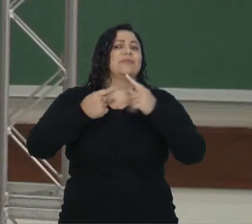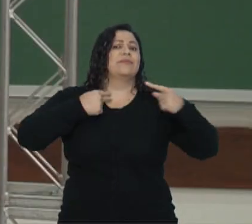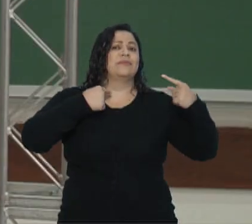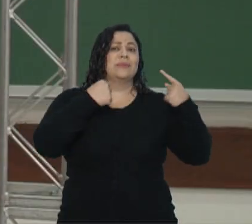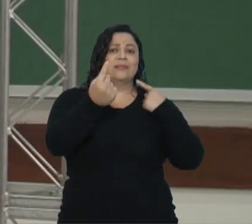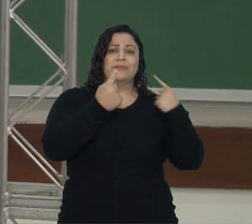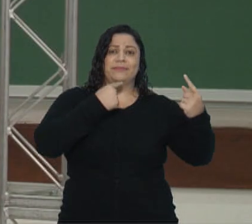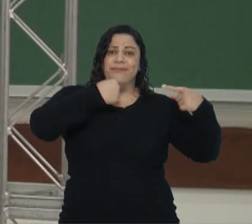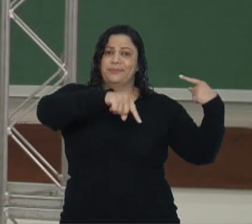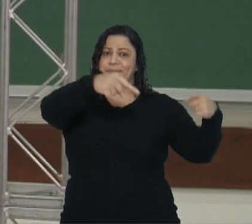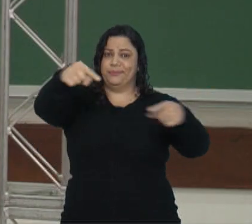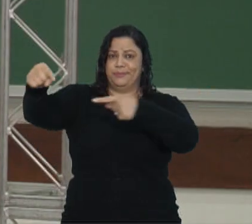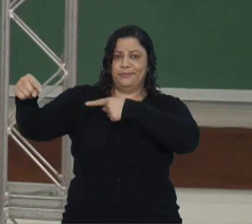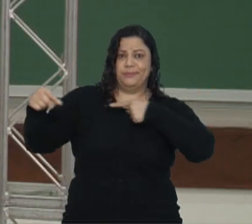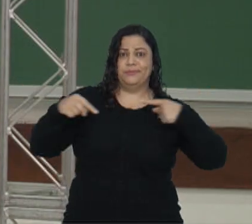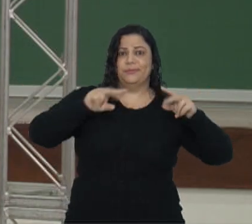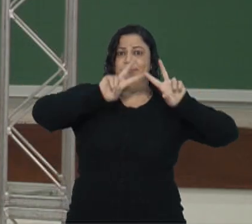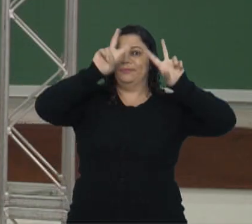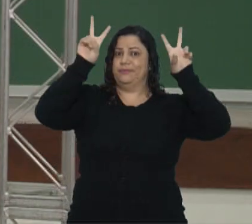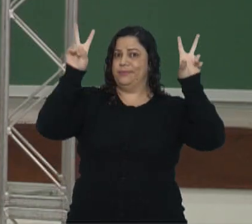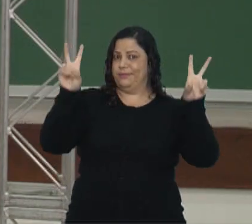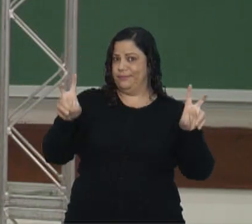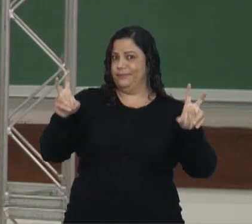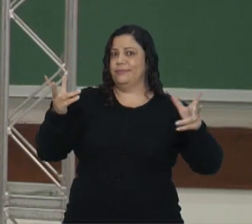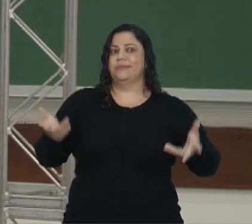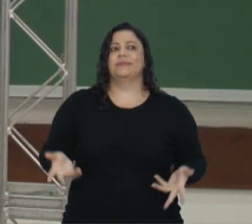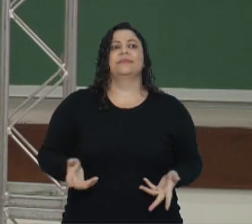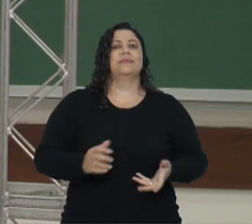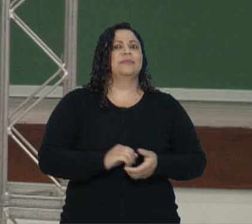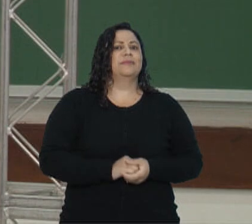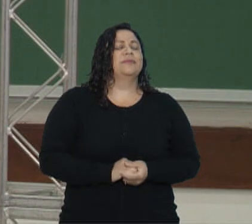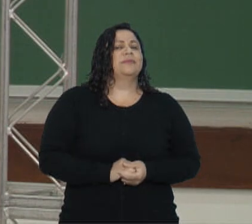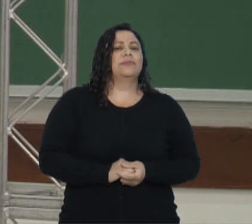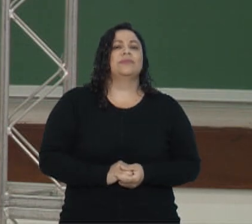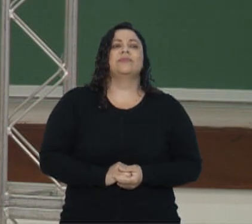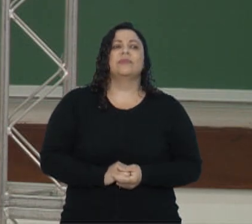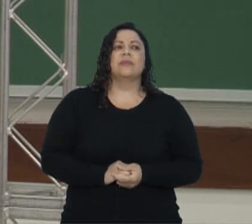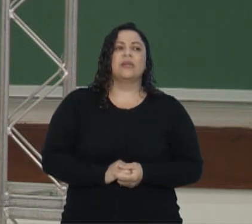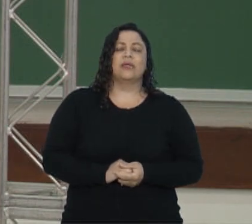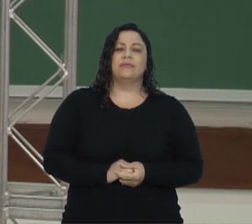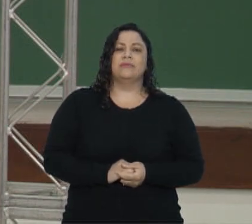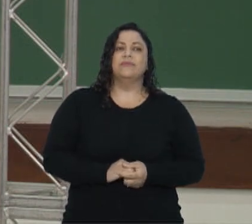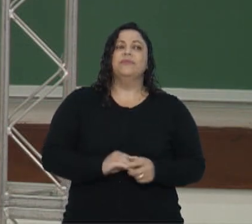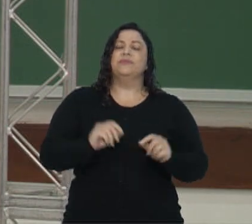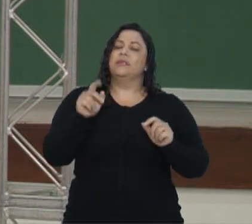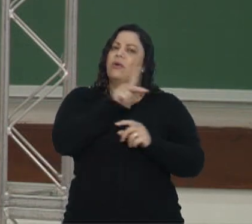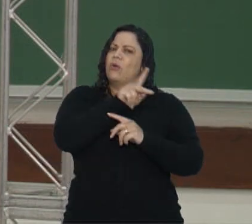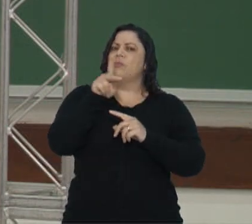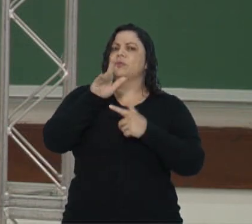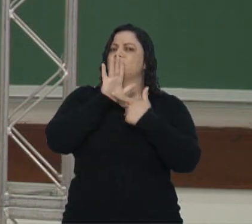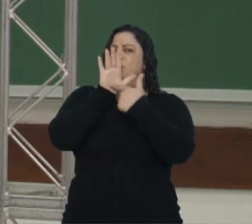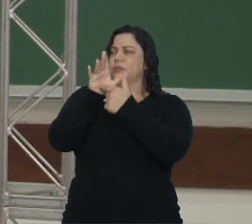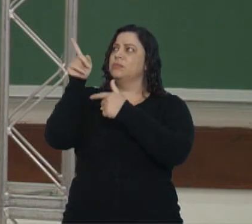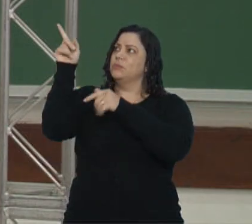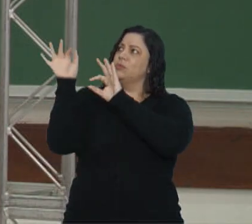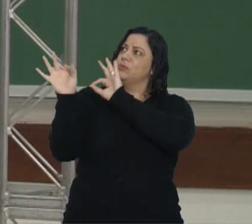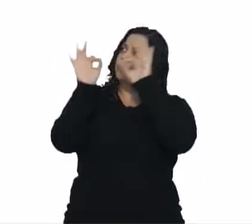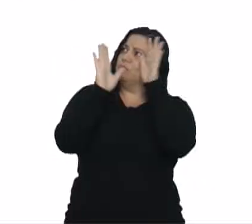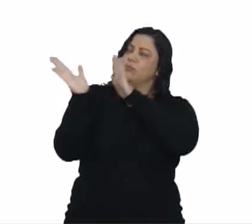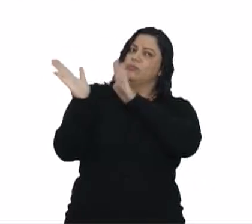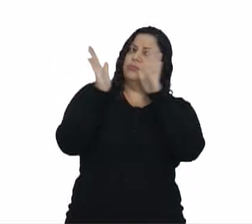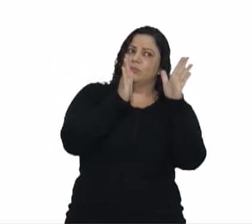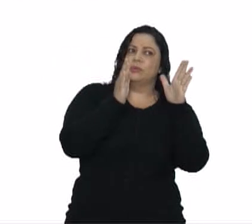ver. Aqui a gente tem ali, a professora trouxe ali um excerto, depois você pode buscar o texto todo. Veja